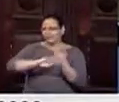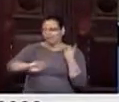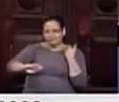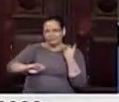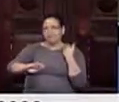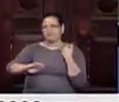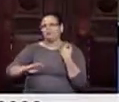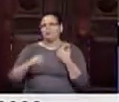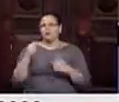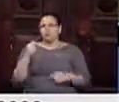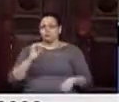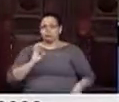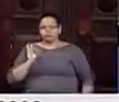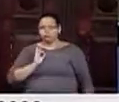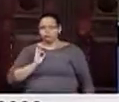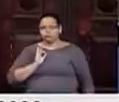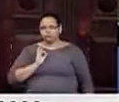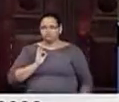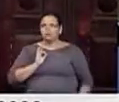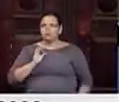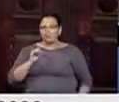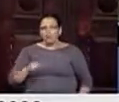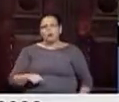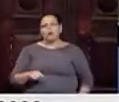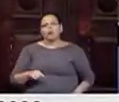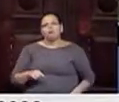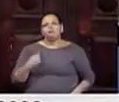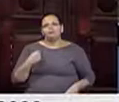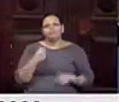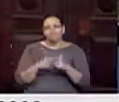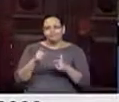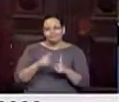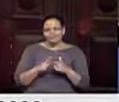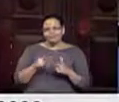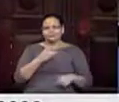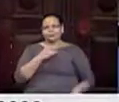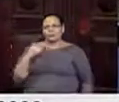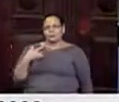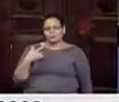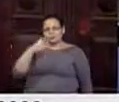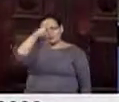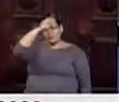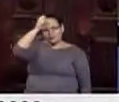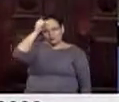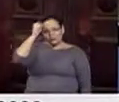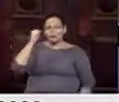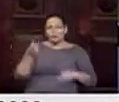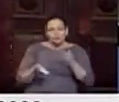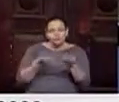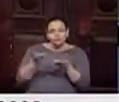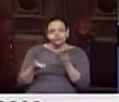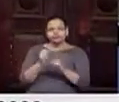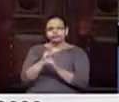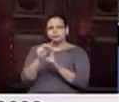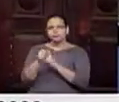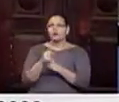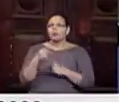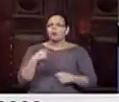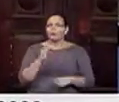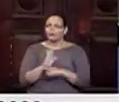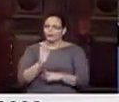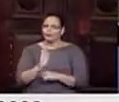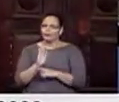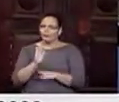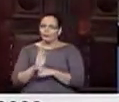pode ser tratado com polícia é uma questão de saúde pública é uma questão de assistência portanto eu defendo o projeto mas